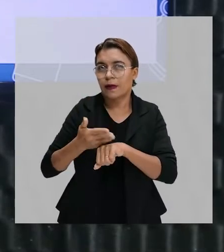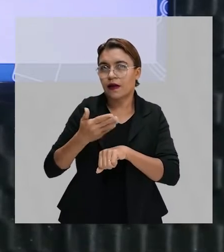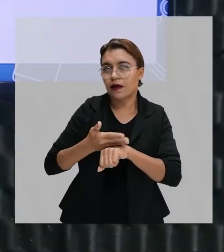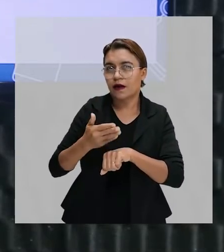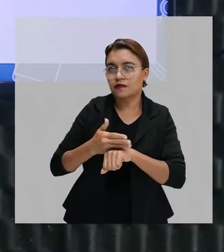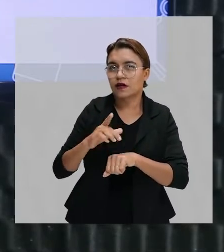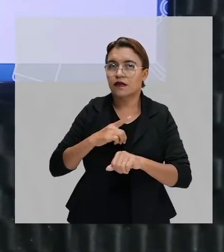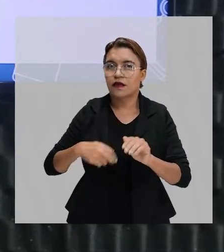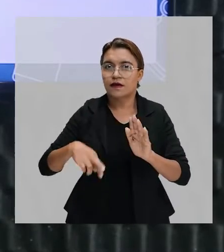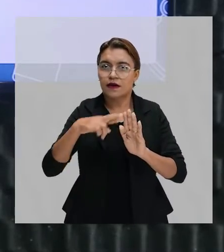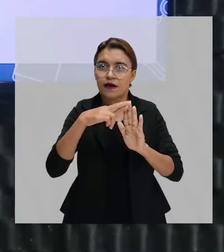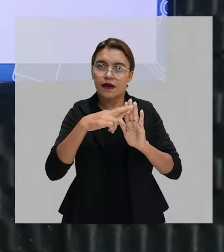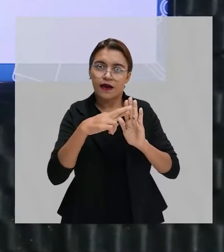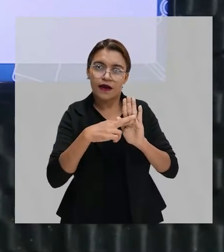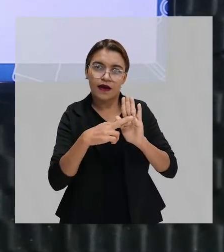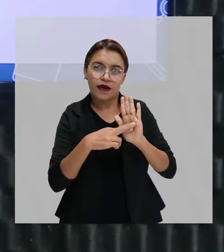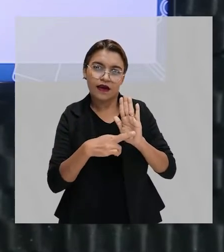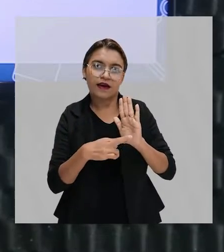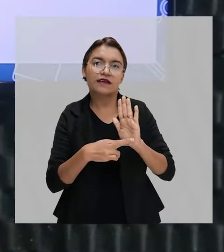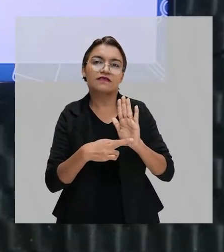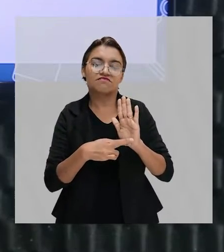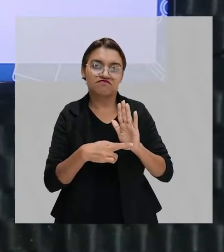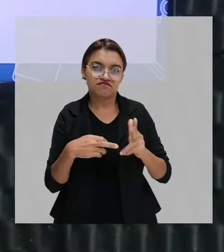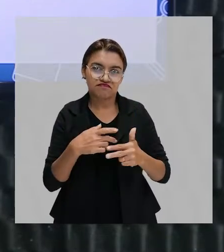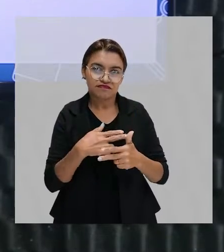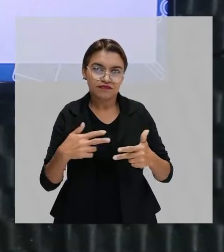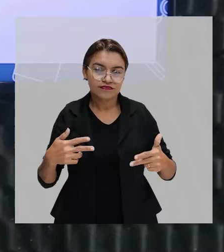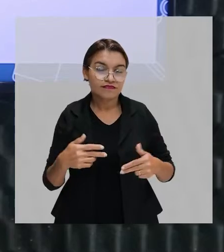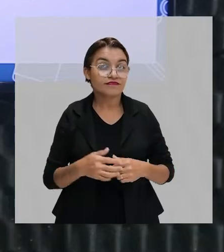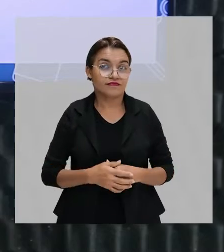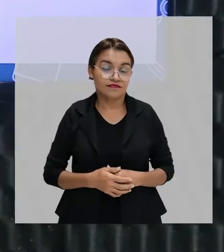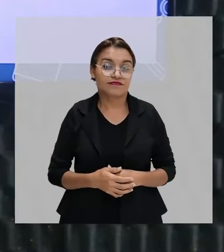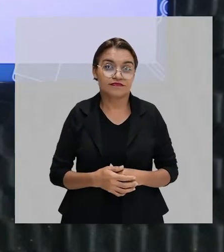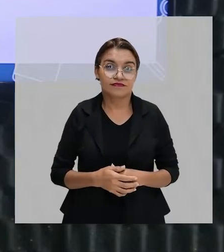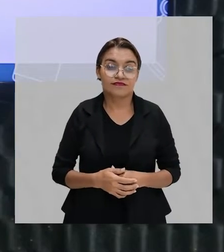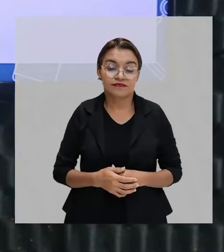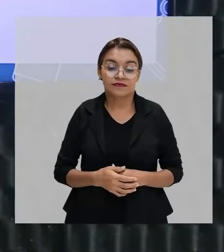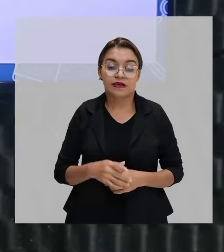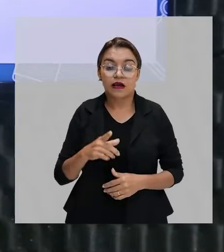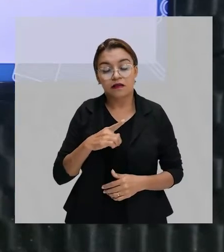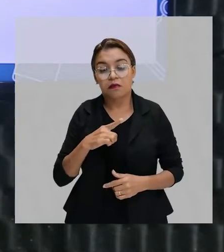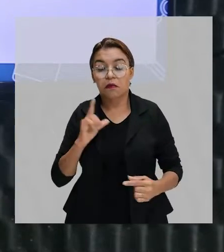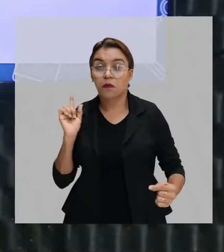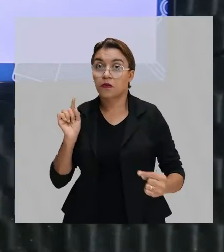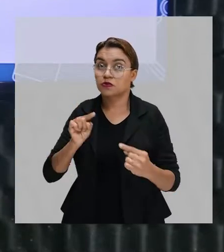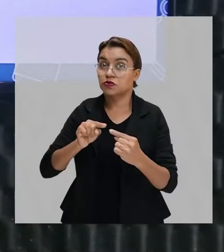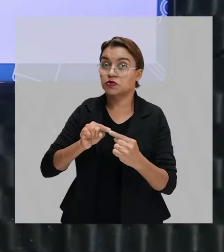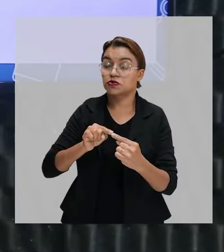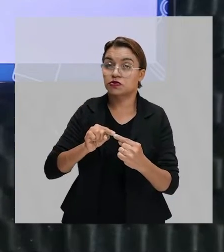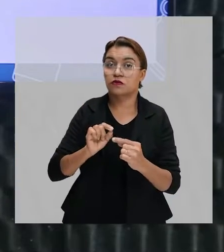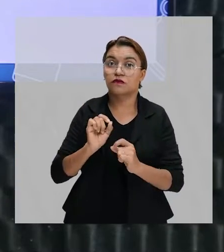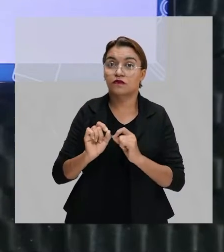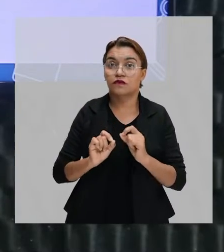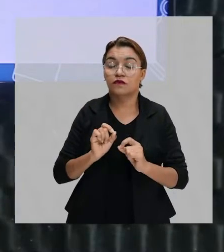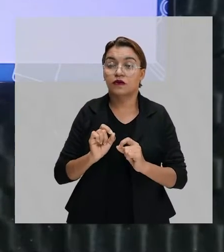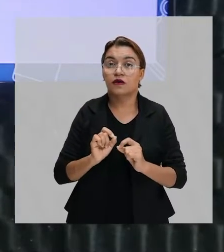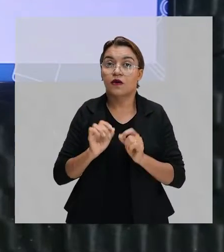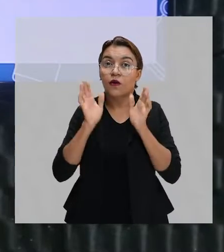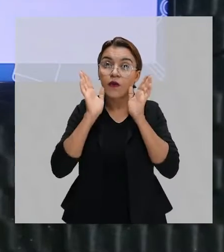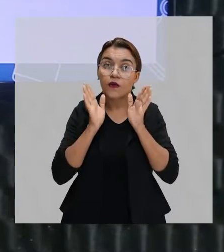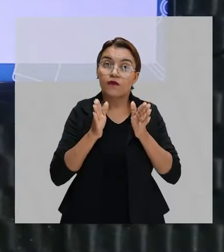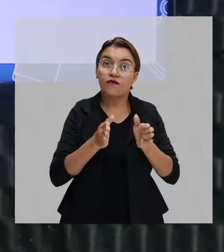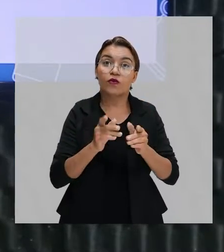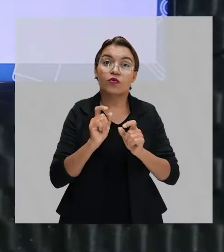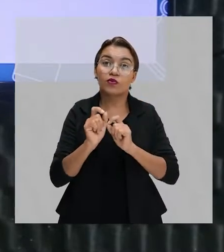regulamentada cheia de regras jovem o Visa às vezes visa na Anvisa